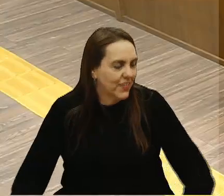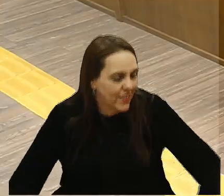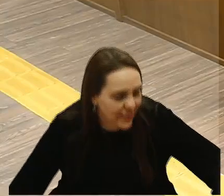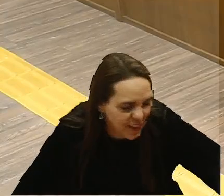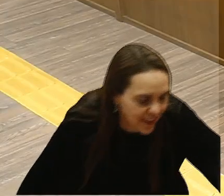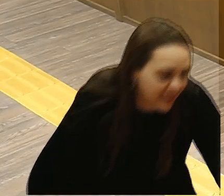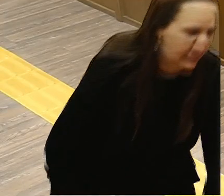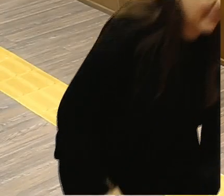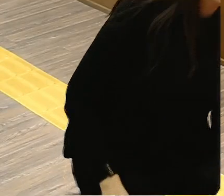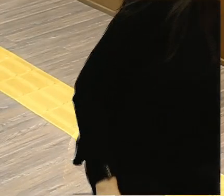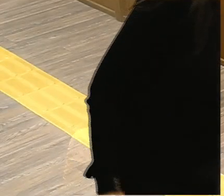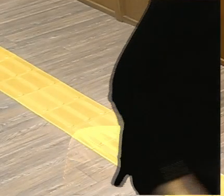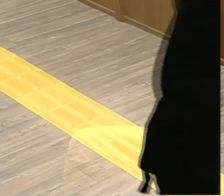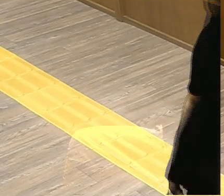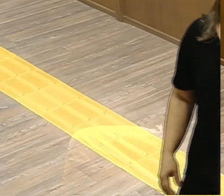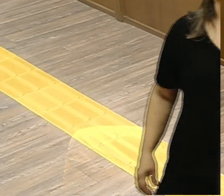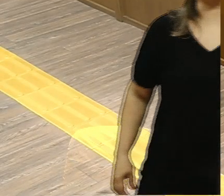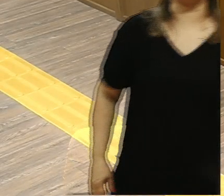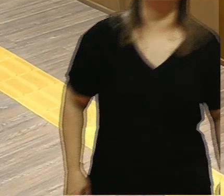Ramon. Obrigado pelo elogio.